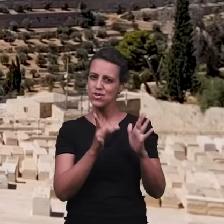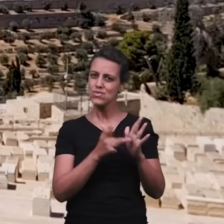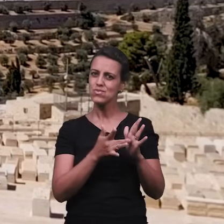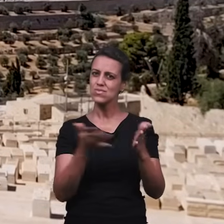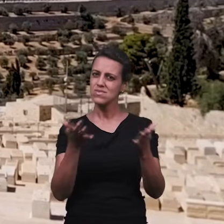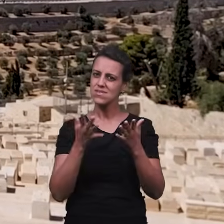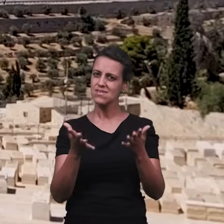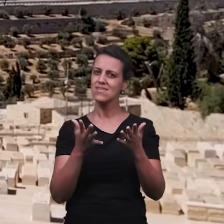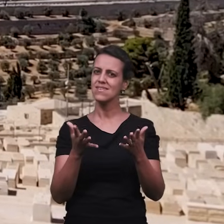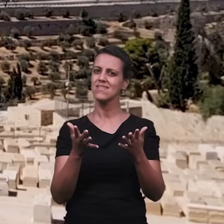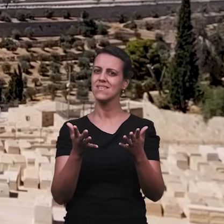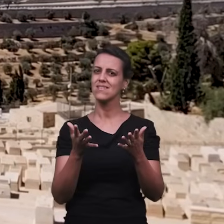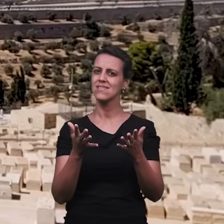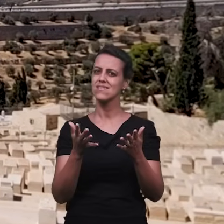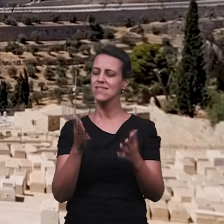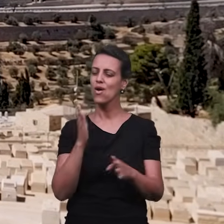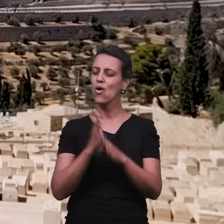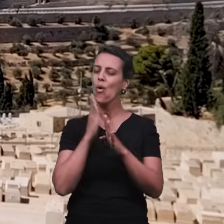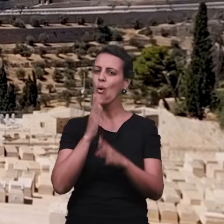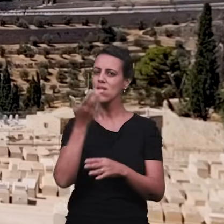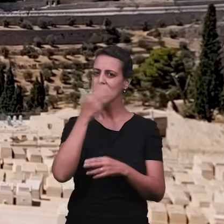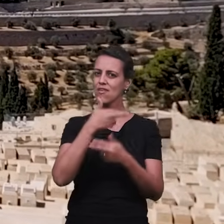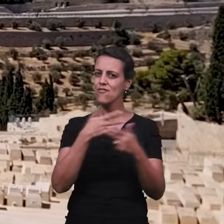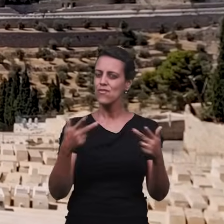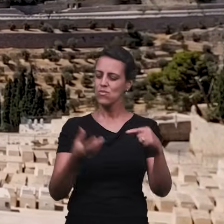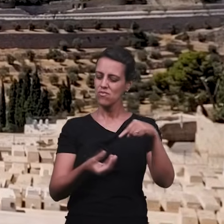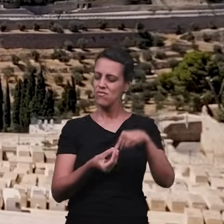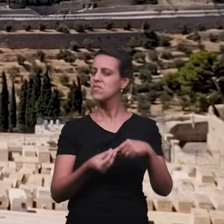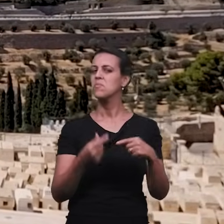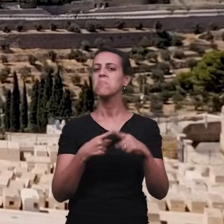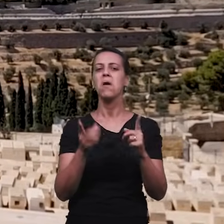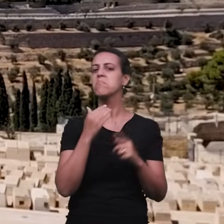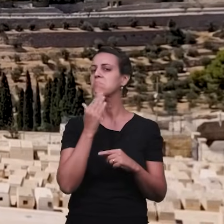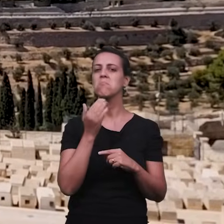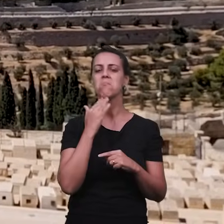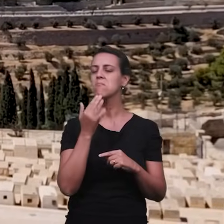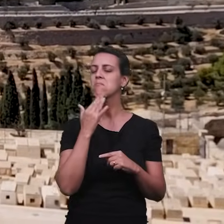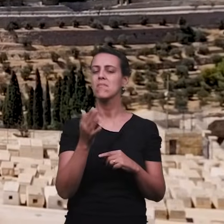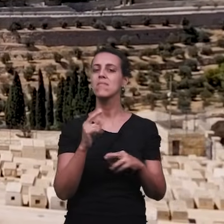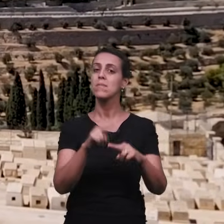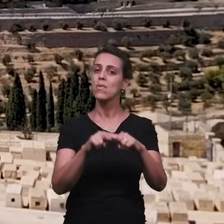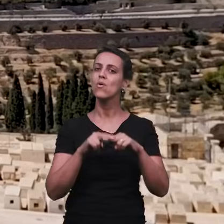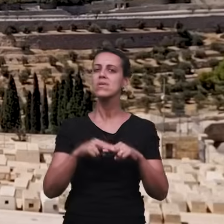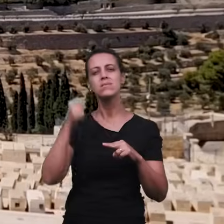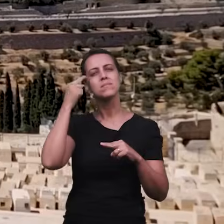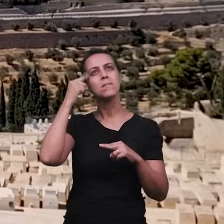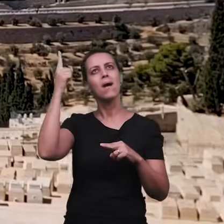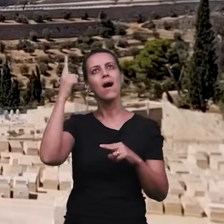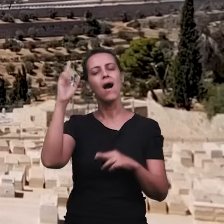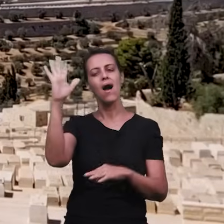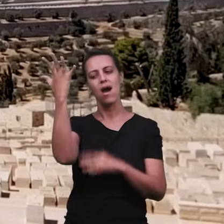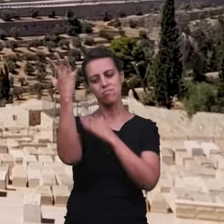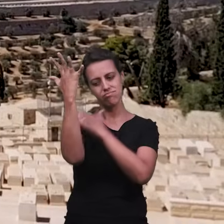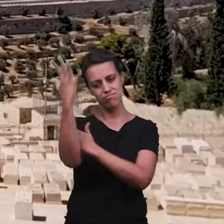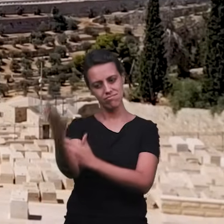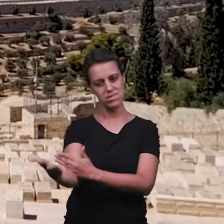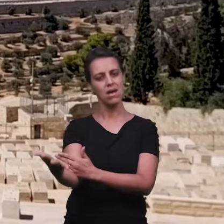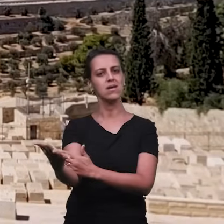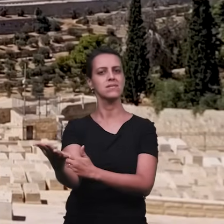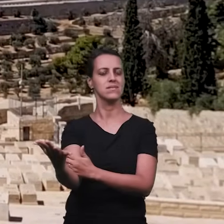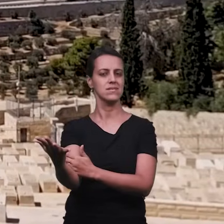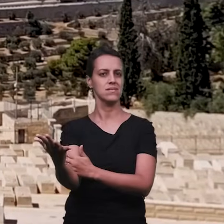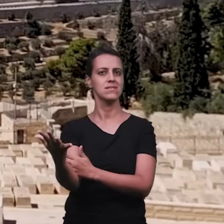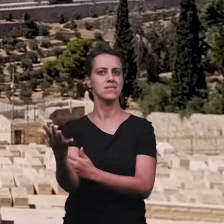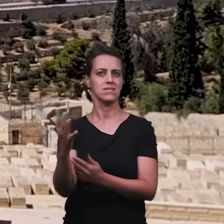figueira, mas não o achou. Por isso, a intenção de cortar a figueira. Aqui